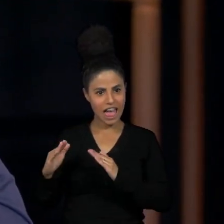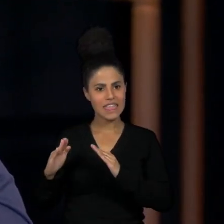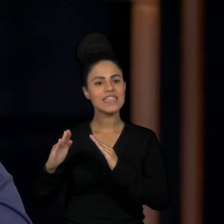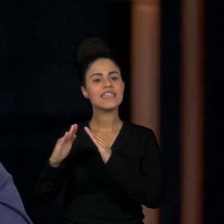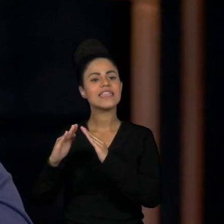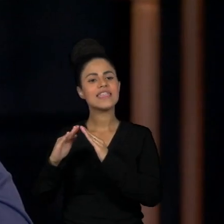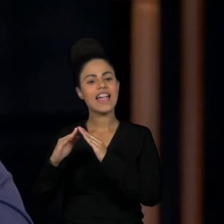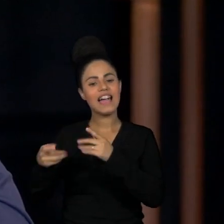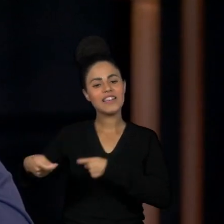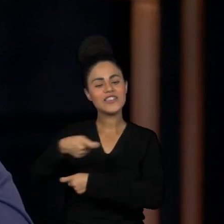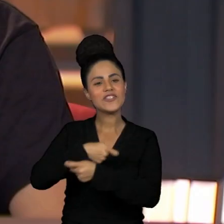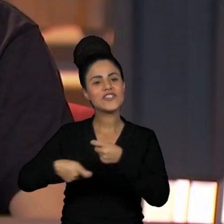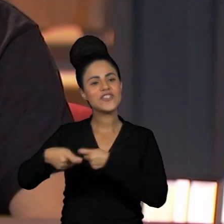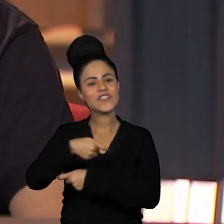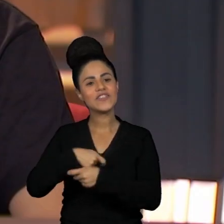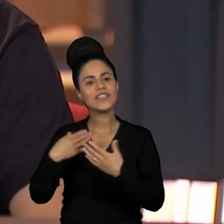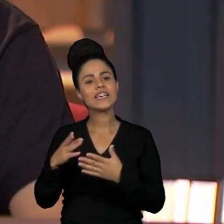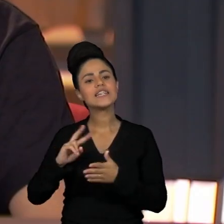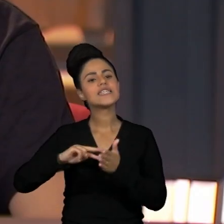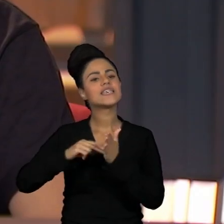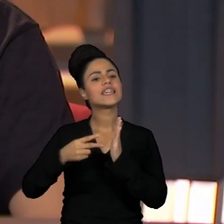investidor, o que é a vida?